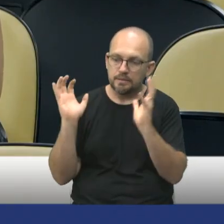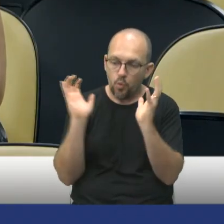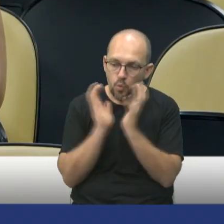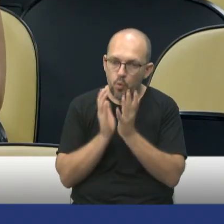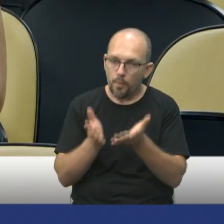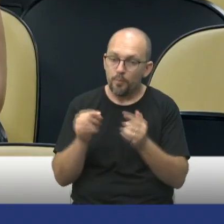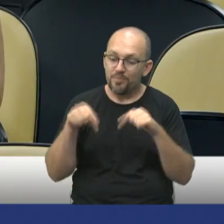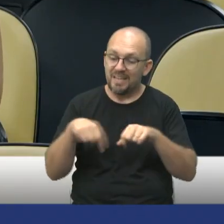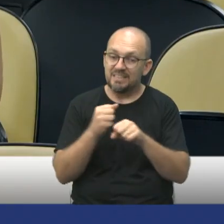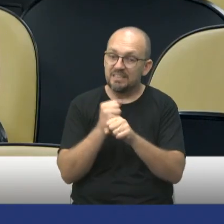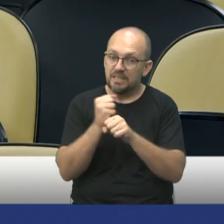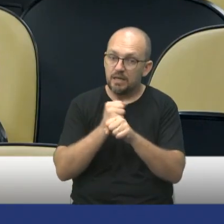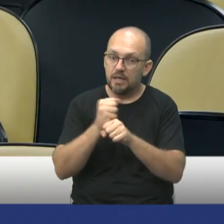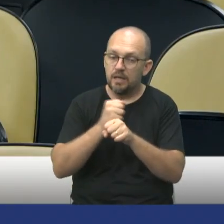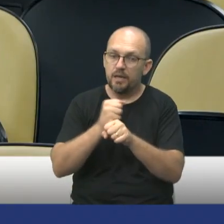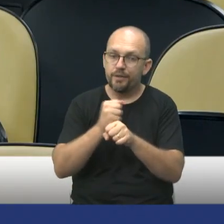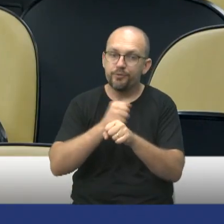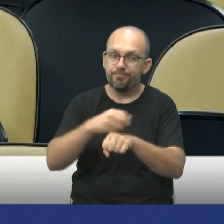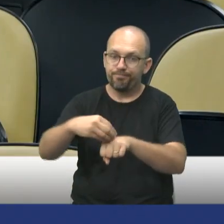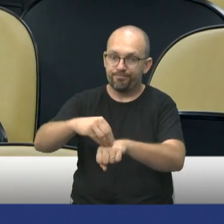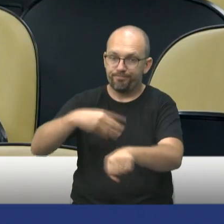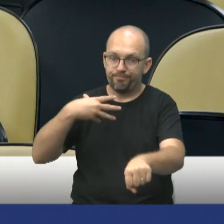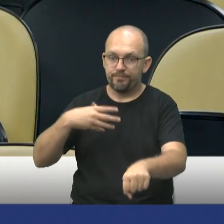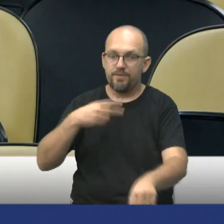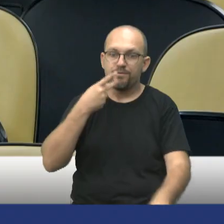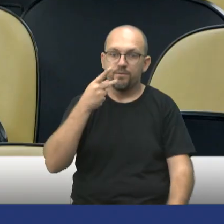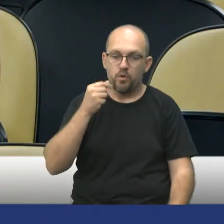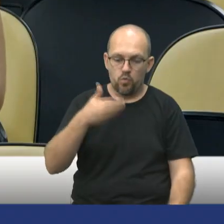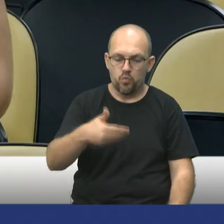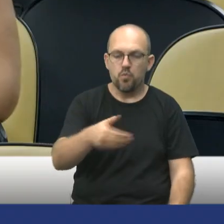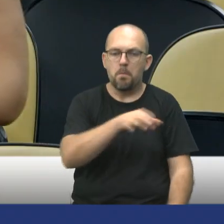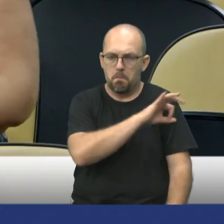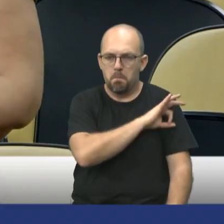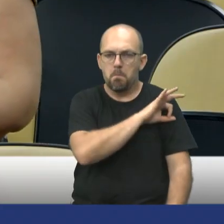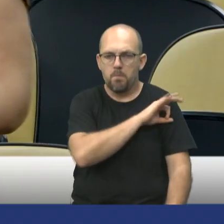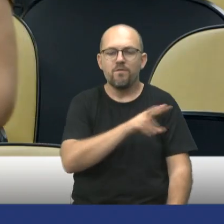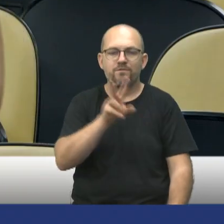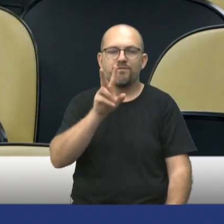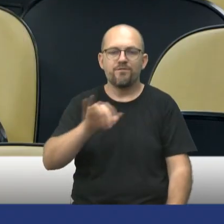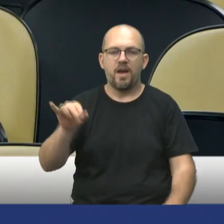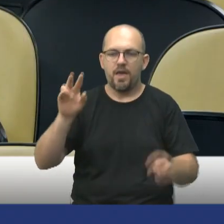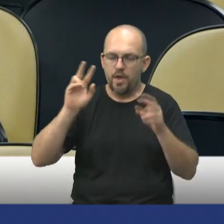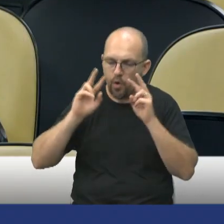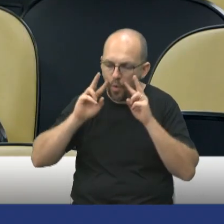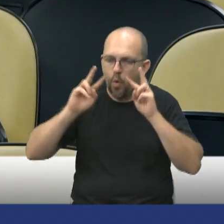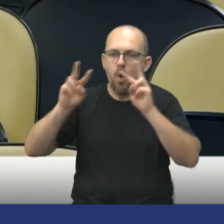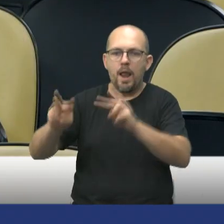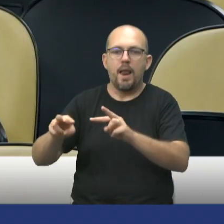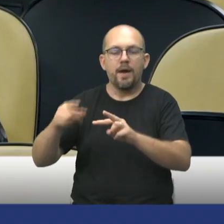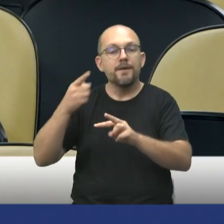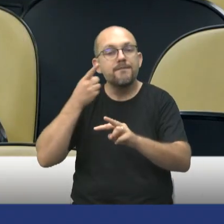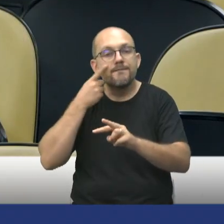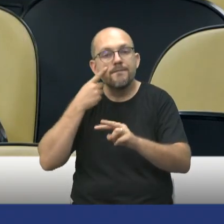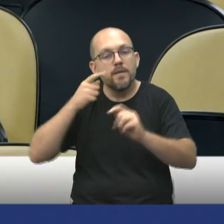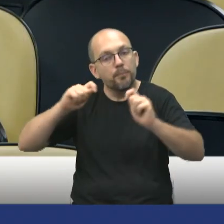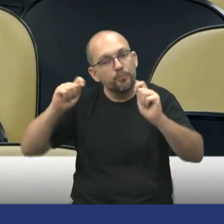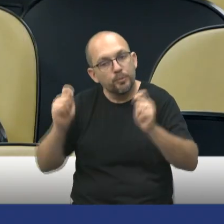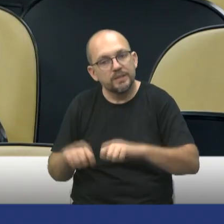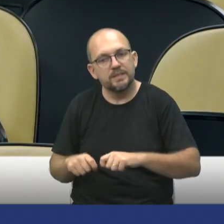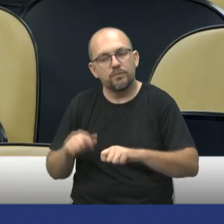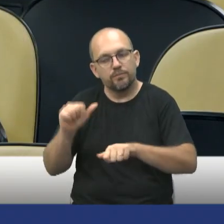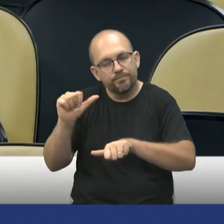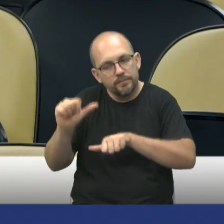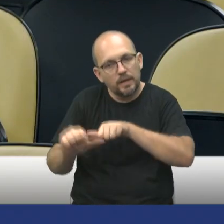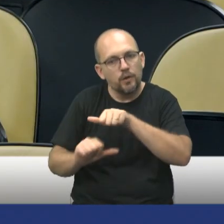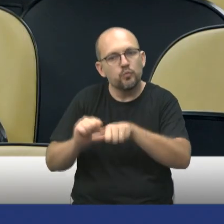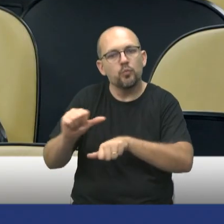ano nos foi passado, né, que o prefeito estaria olhando de uma maneira diferenciada para possibilitar a